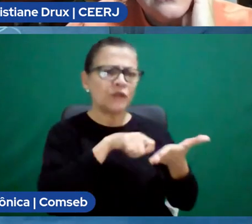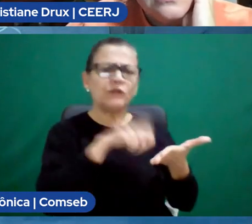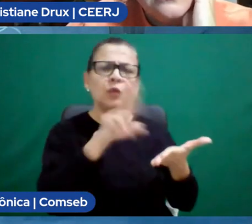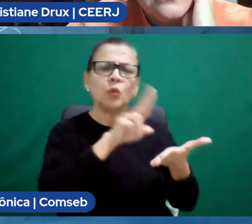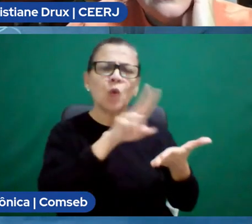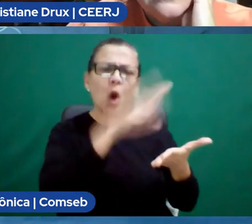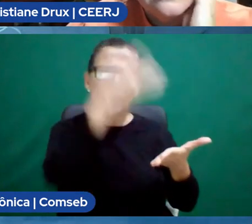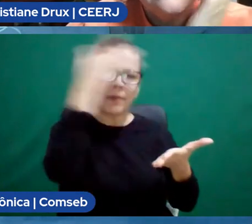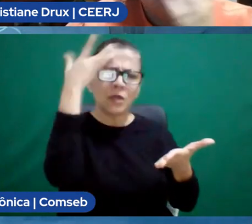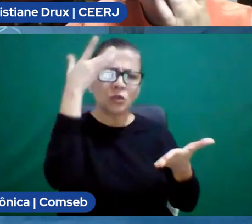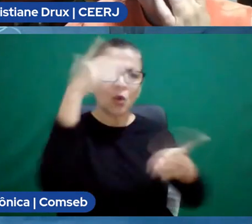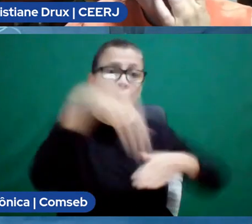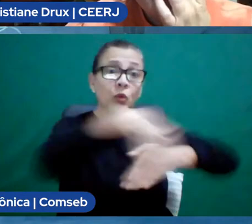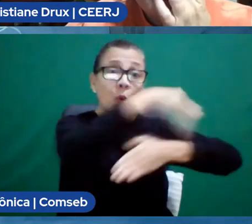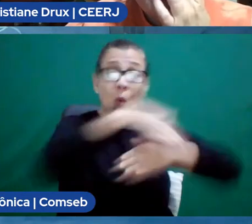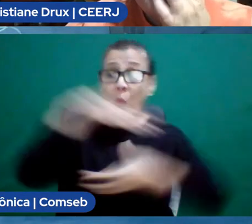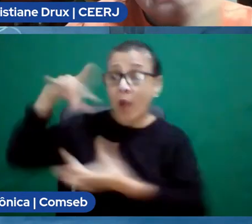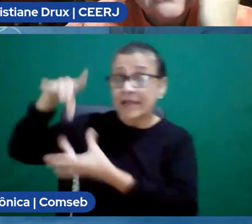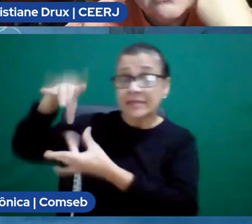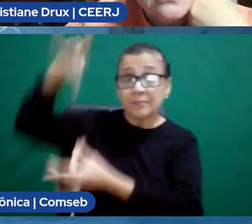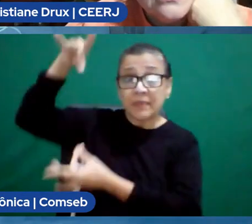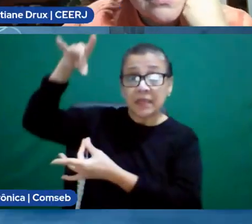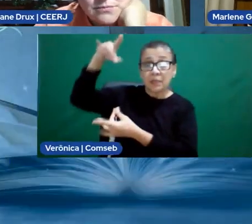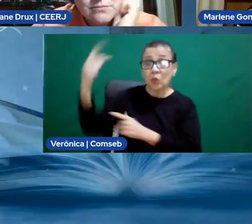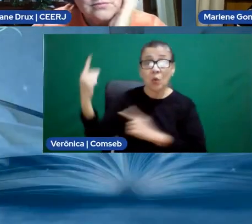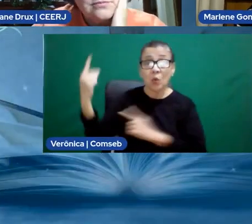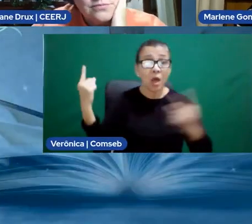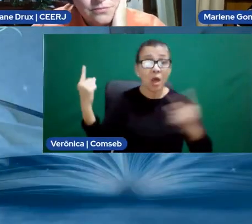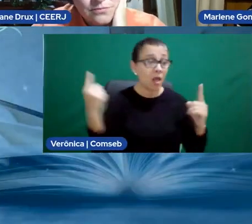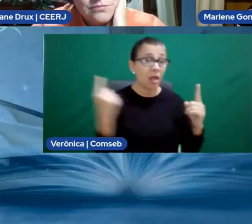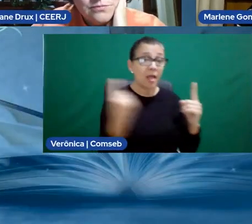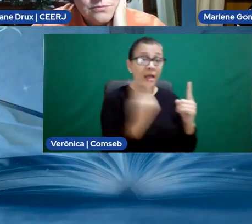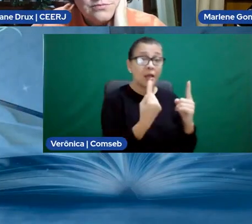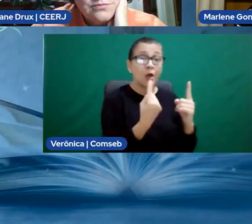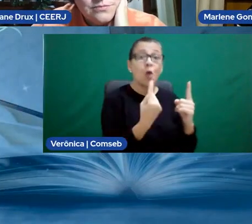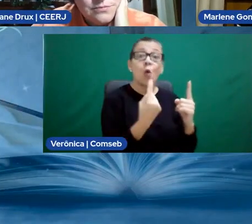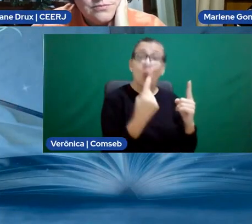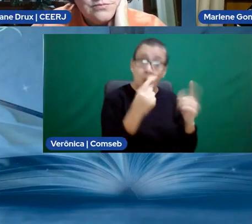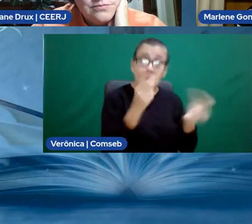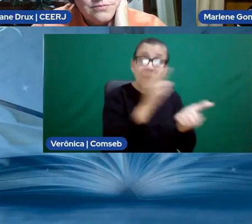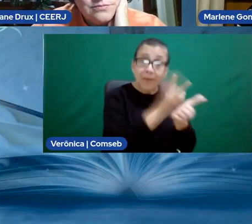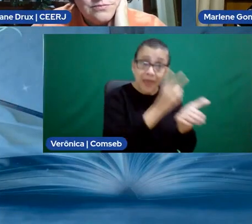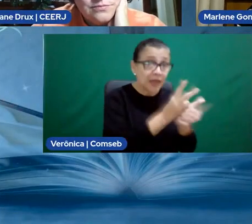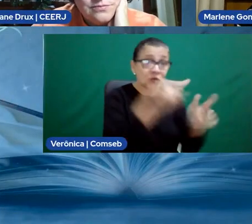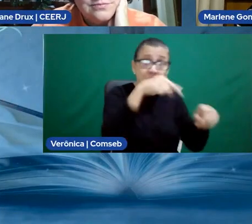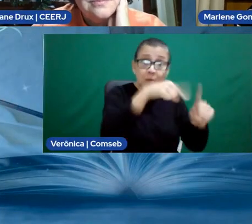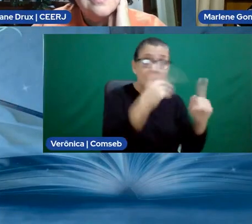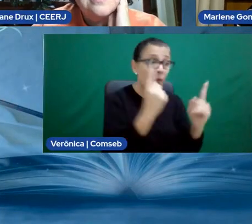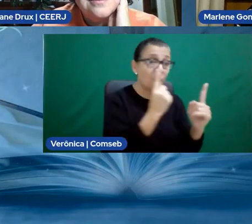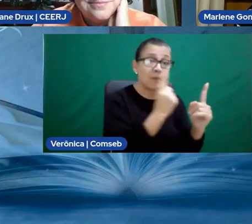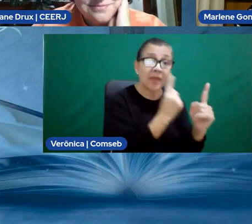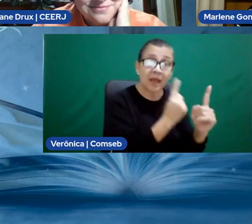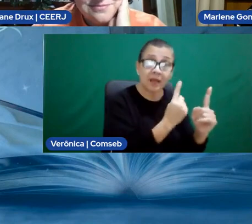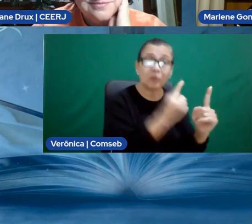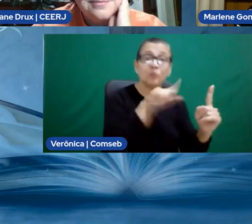endereço, e um espírito estava já no mesmo momento passando por um registro espiritual,